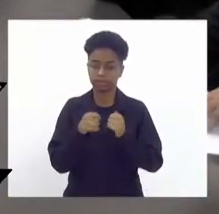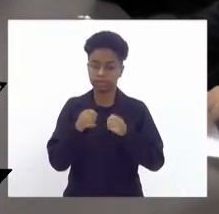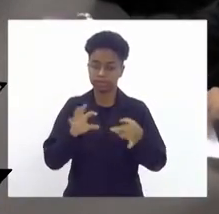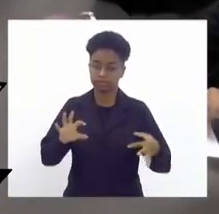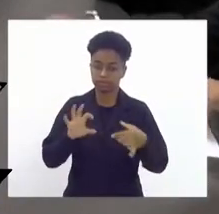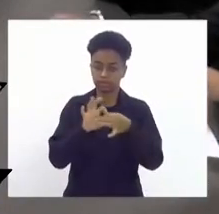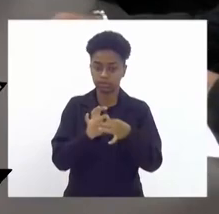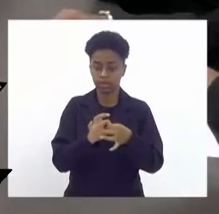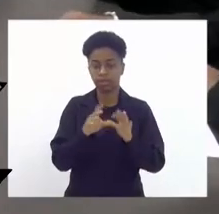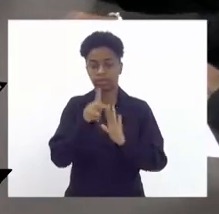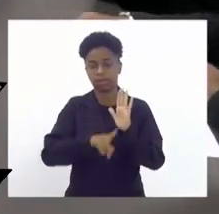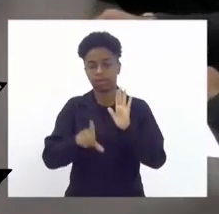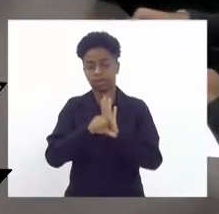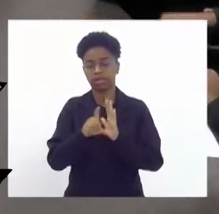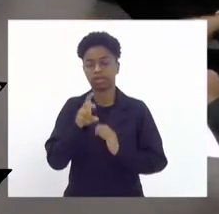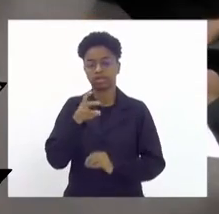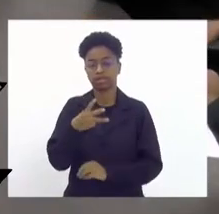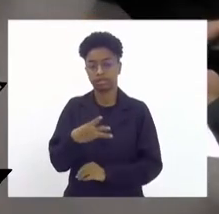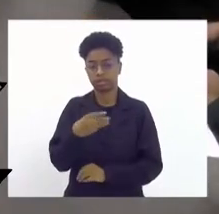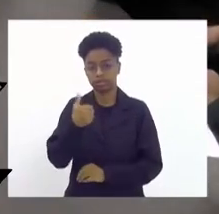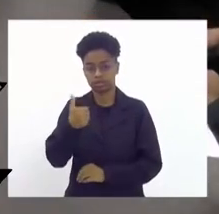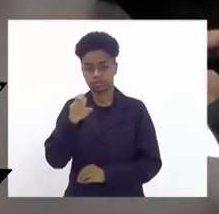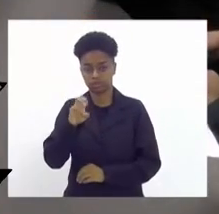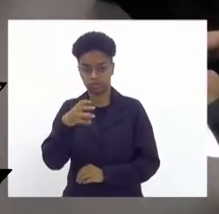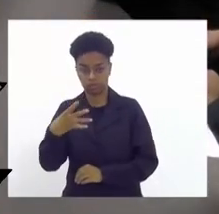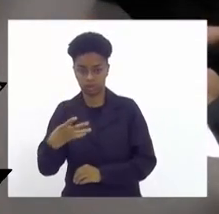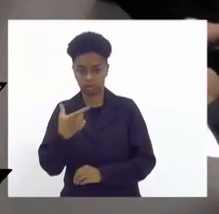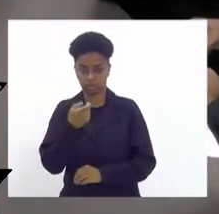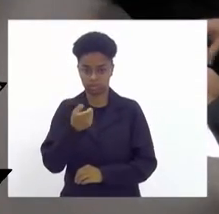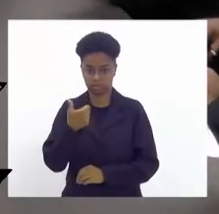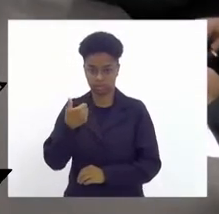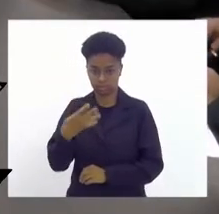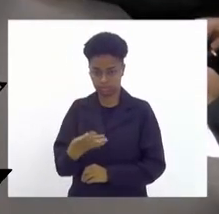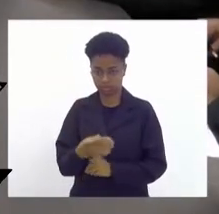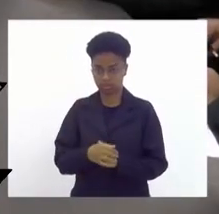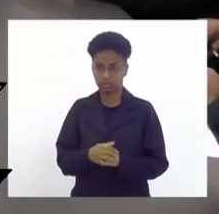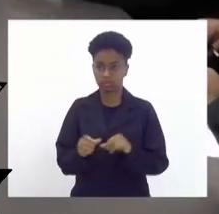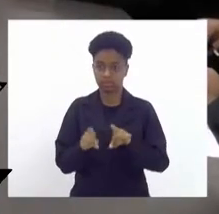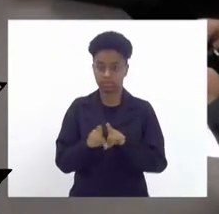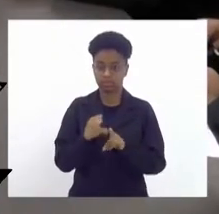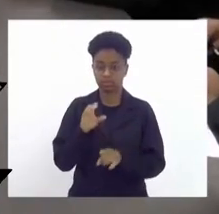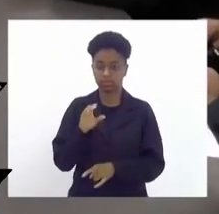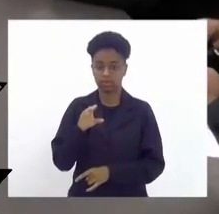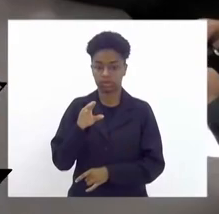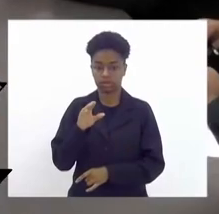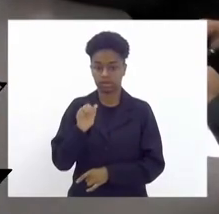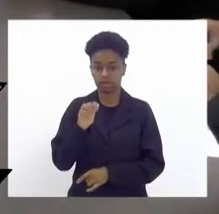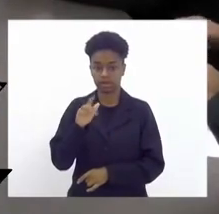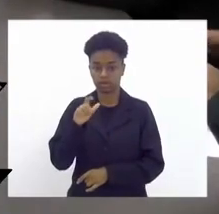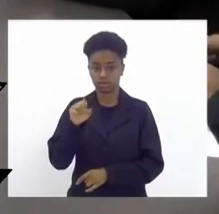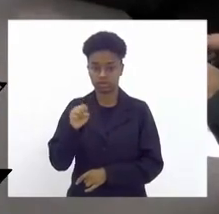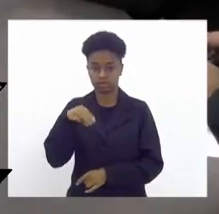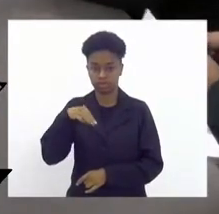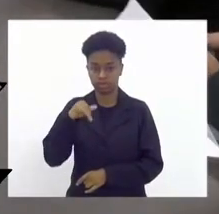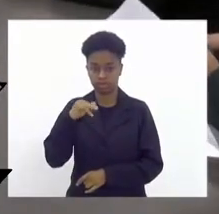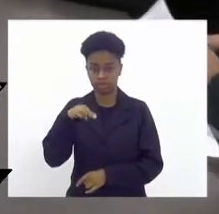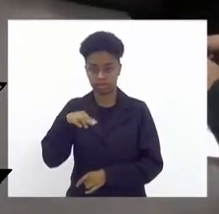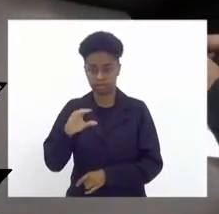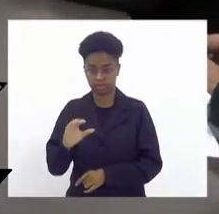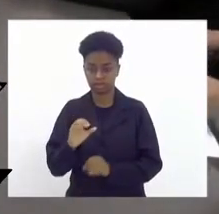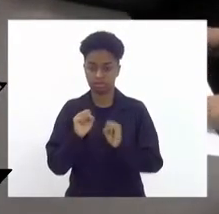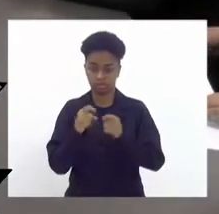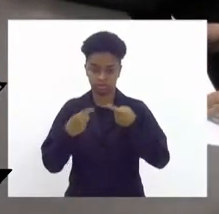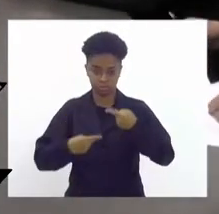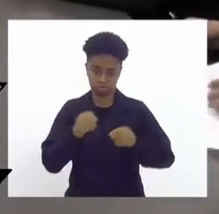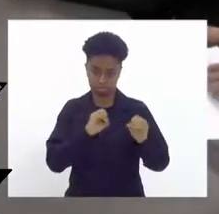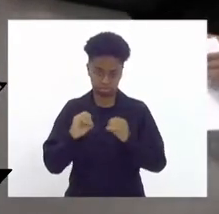projeto de lei 3154 de 2014, senhor presidente. Do próprio deputado Carlos Mink. Sim. Em discussão. Não havendo